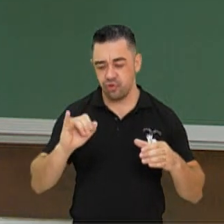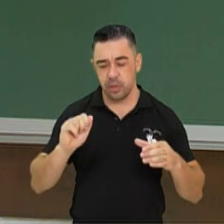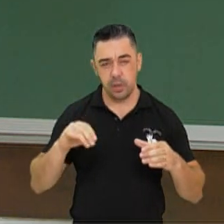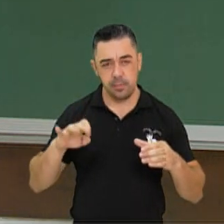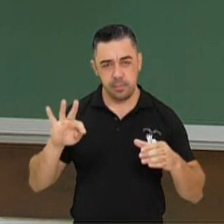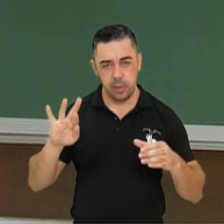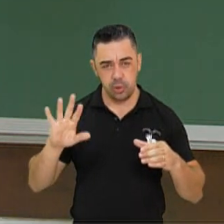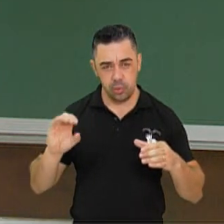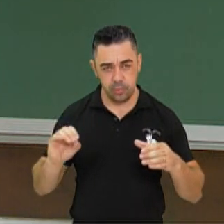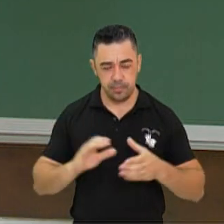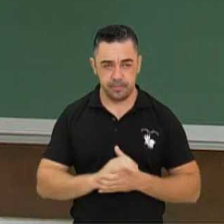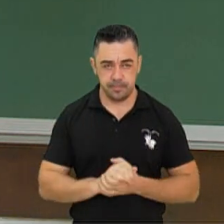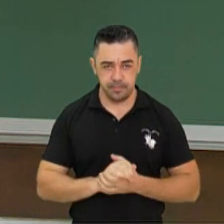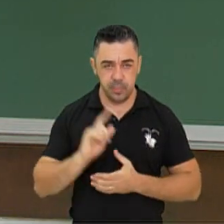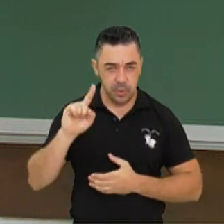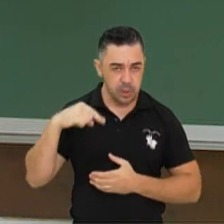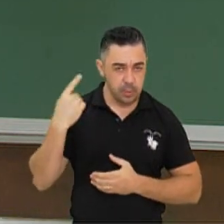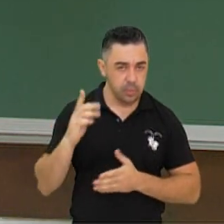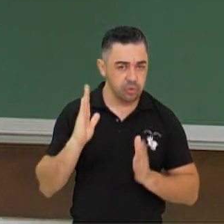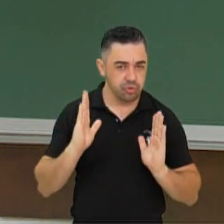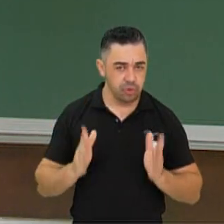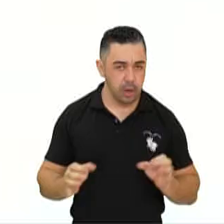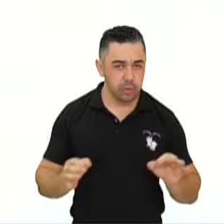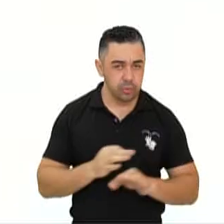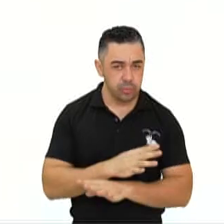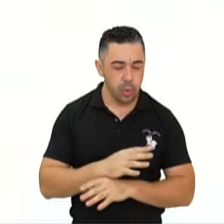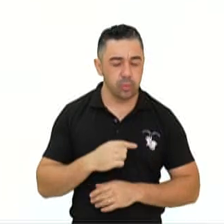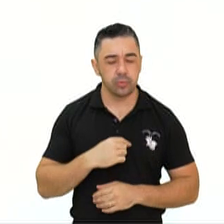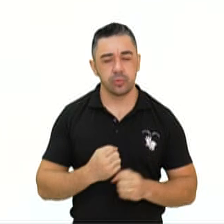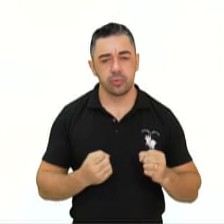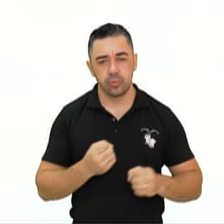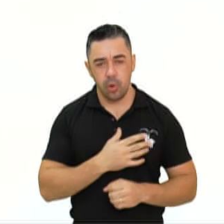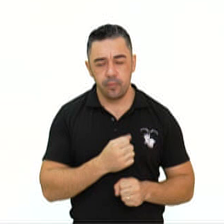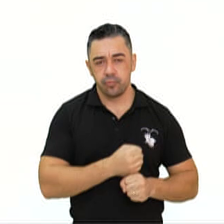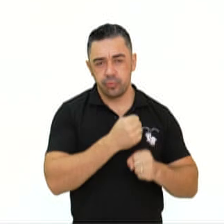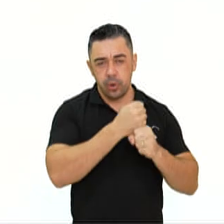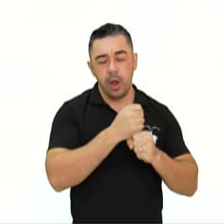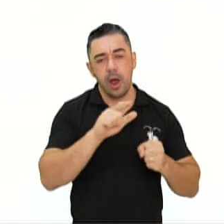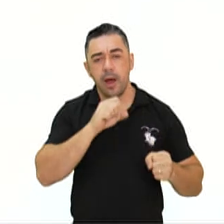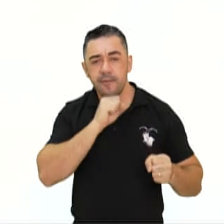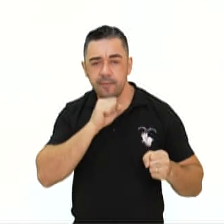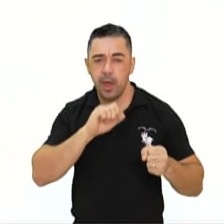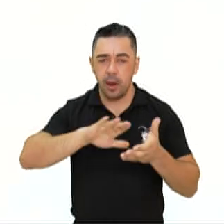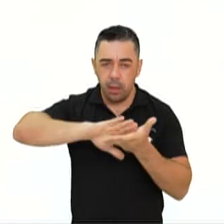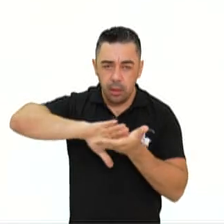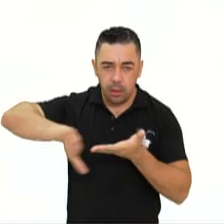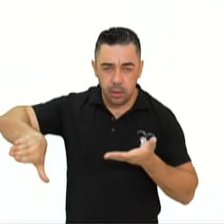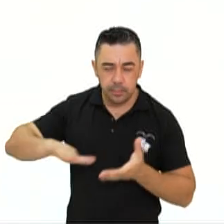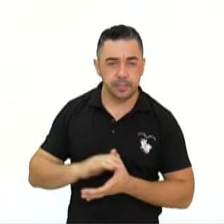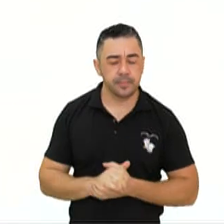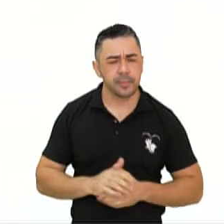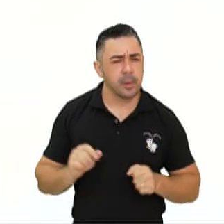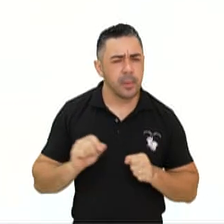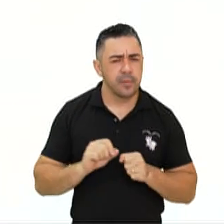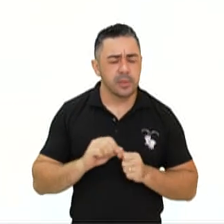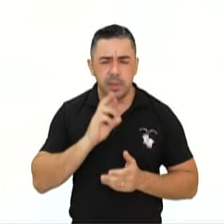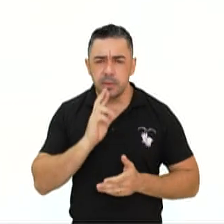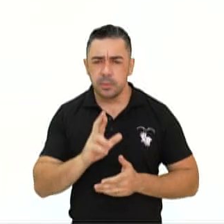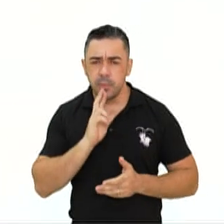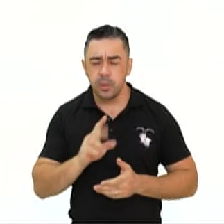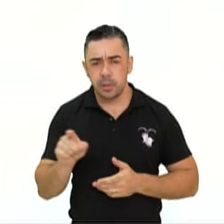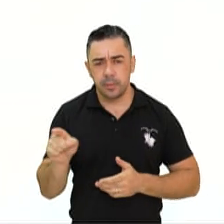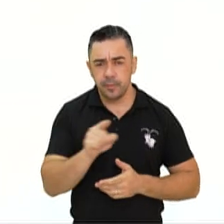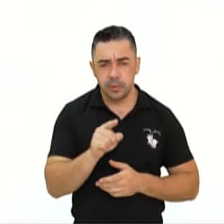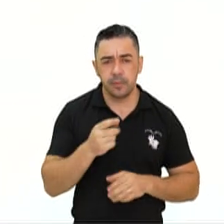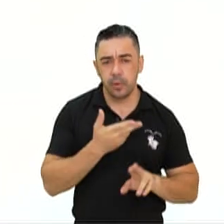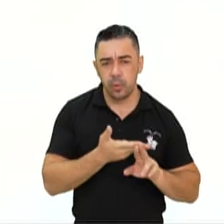Então, após a inauguração da nova cisterna, a antiga será desativada. Então, para a resolução desse exercício, vocês vão usar